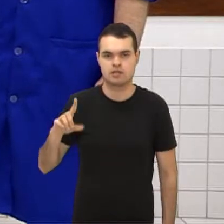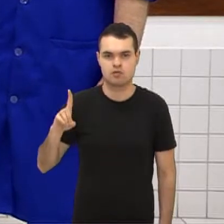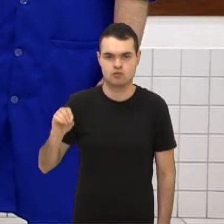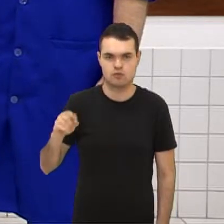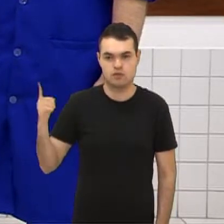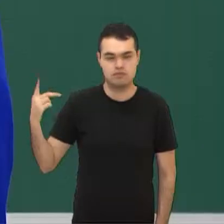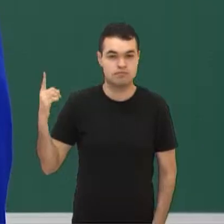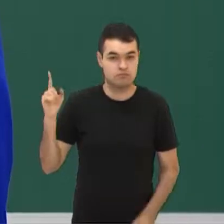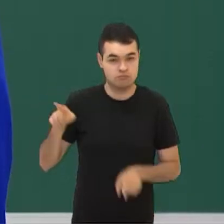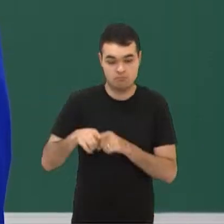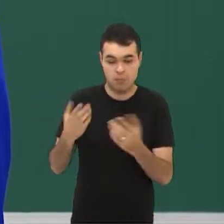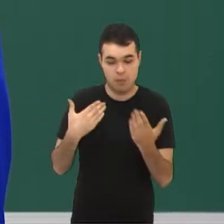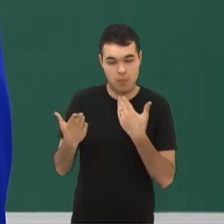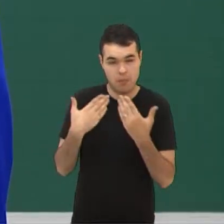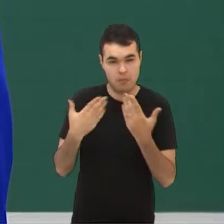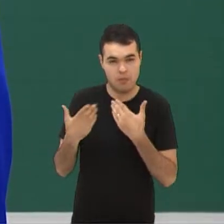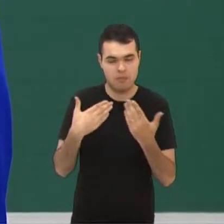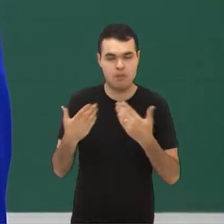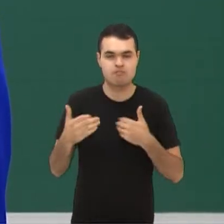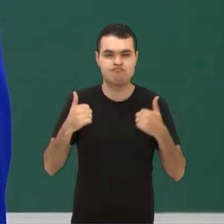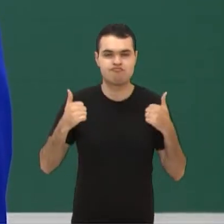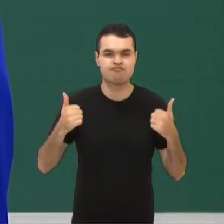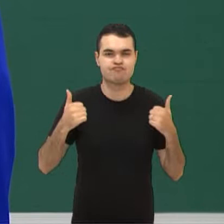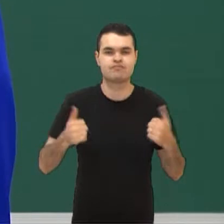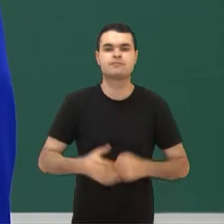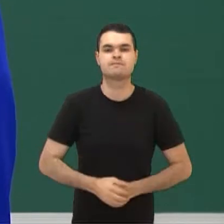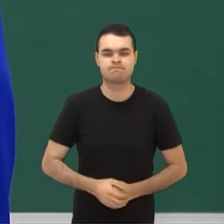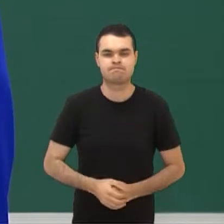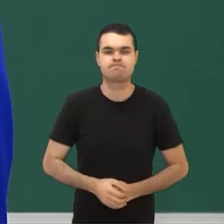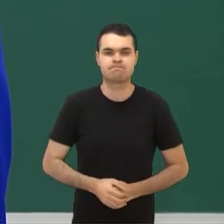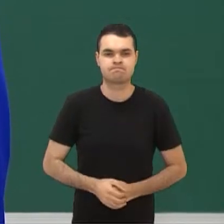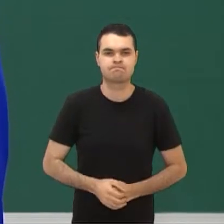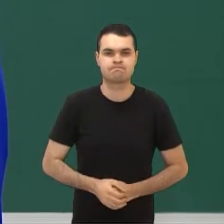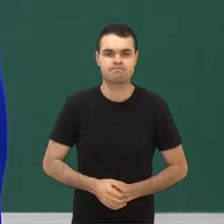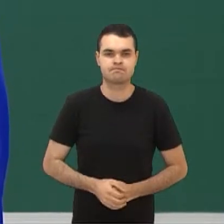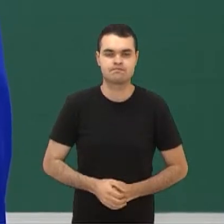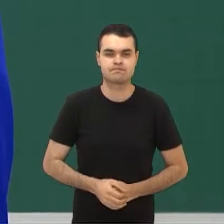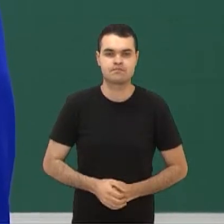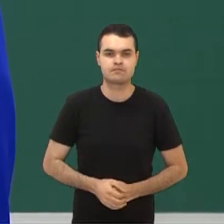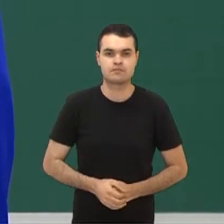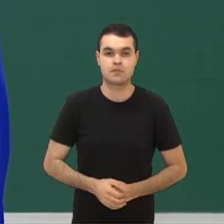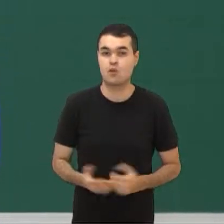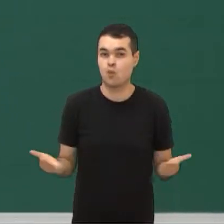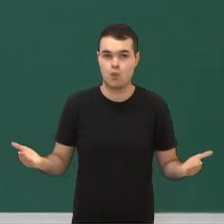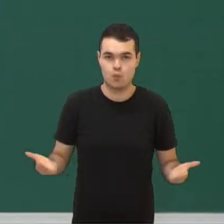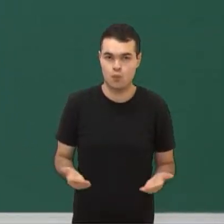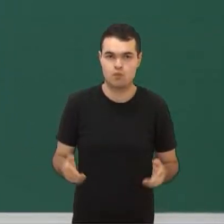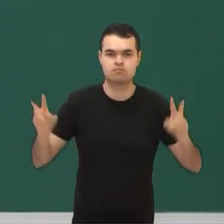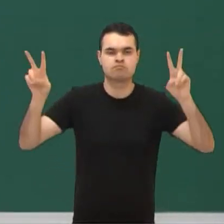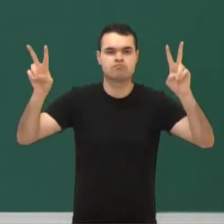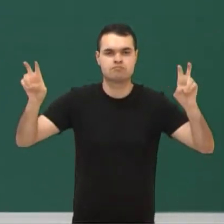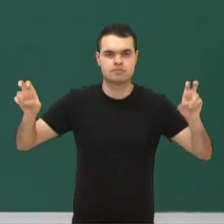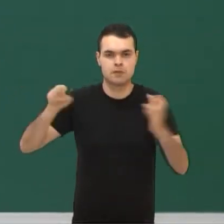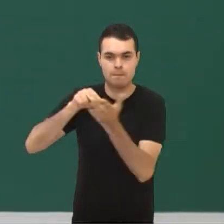interagindo bastante aqui com a gente, no chat, tá? E hoje com o tema